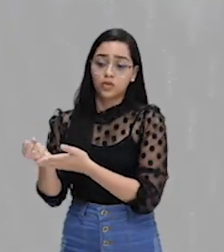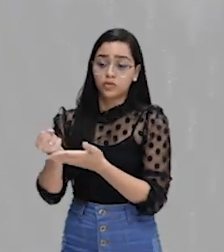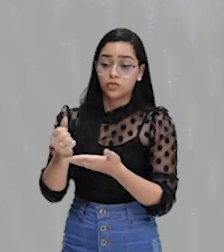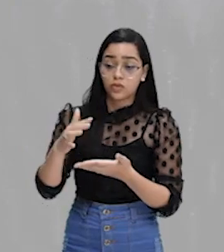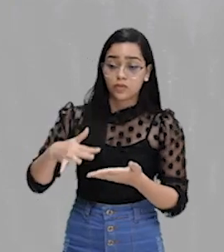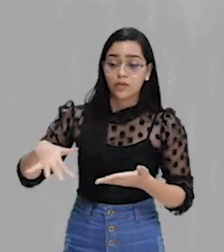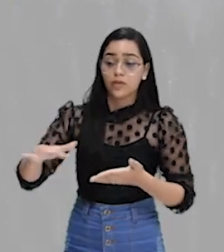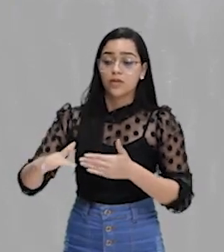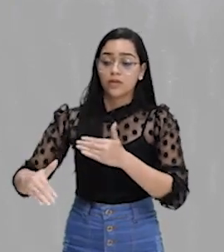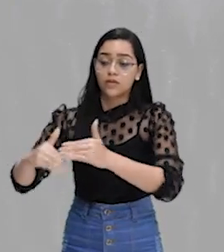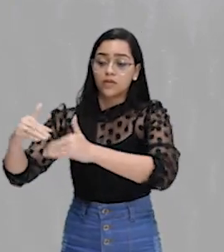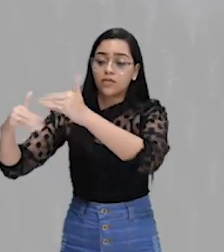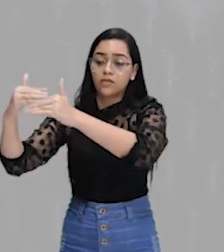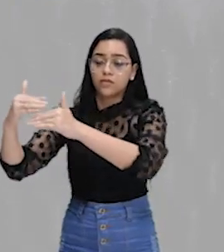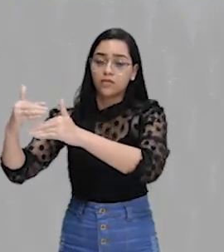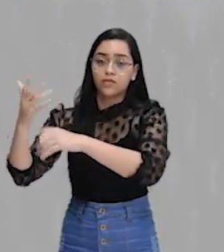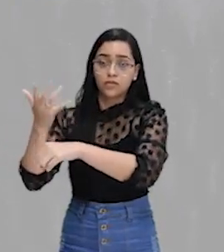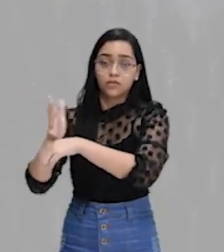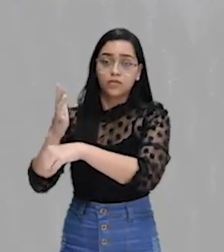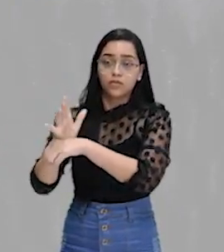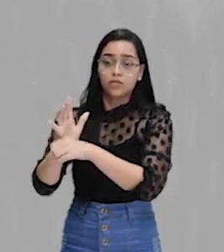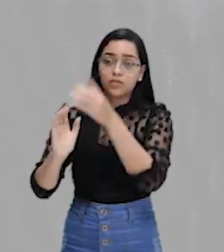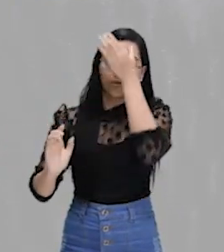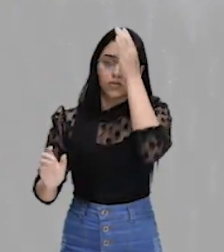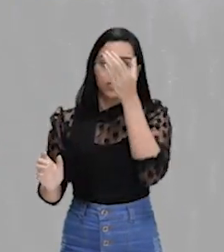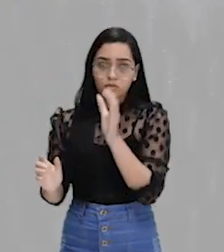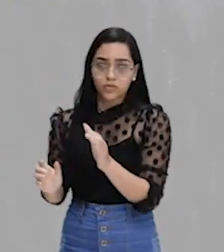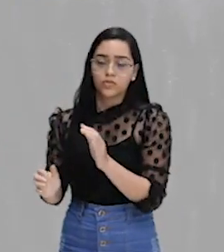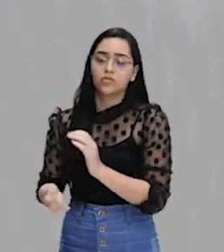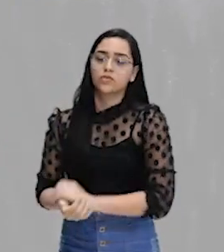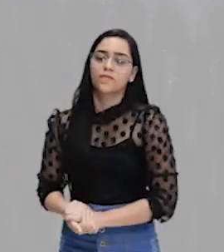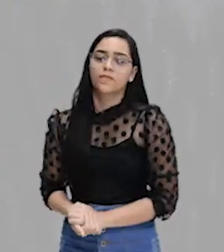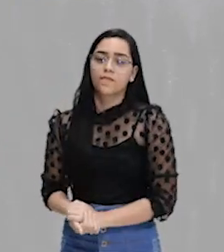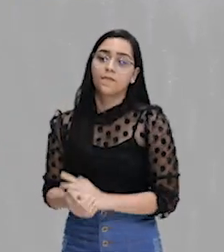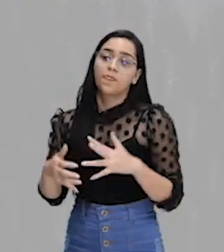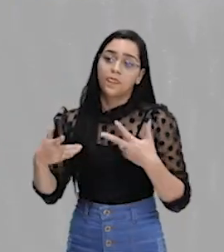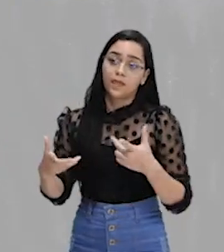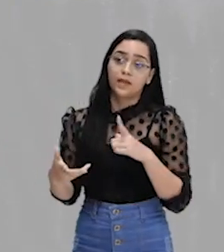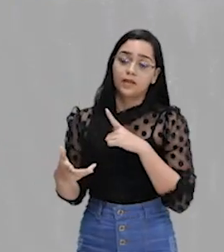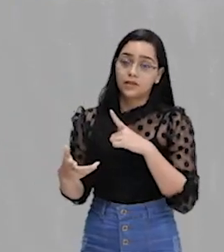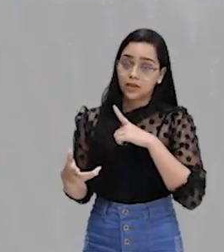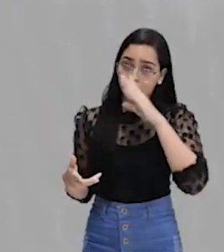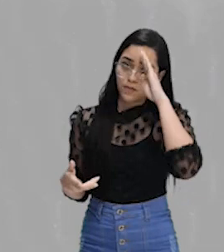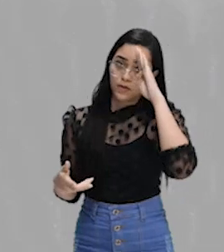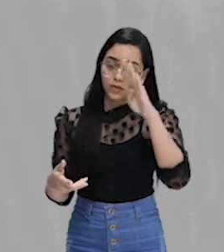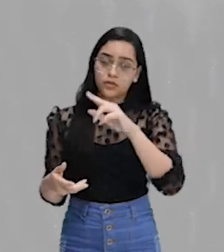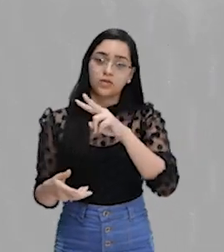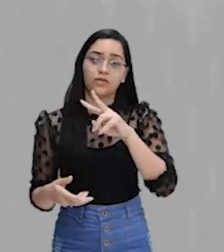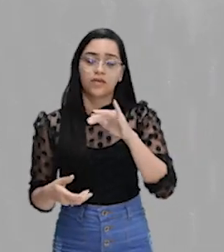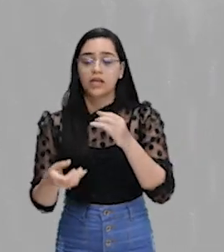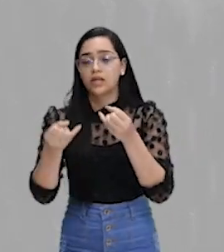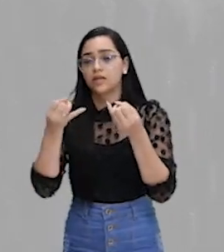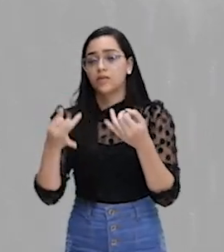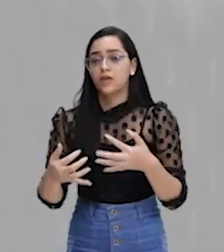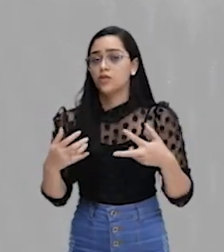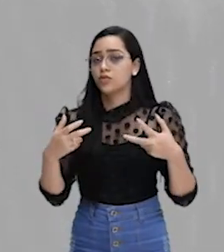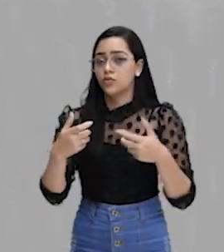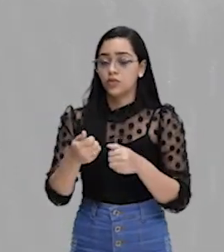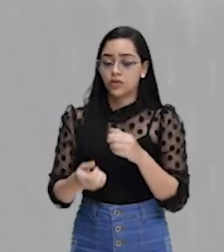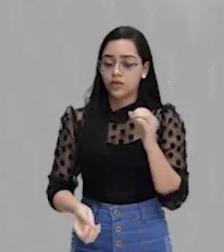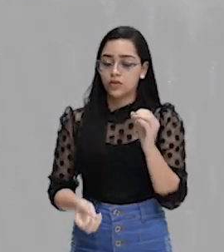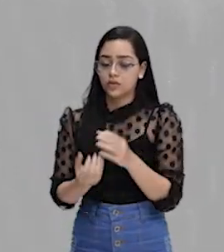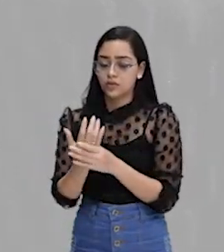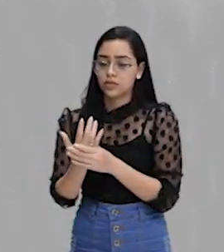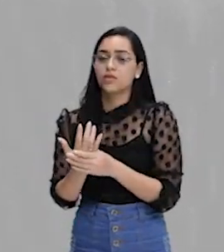o desenvolvimento das atividades culturais do Renascimento. Então, esse é um dos pontos chaves que vai explicar o surgimento